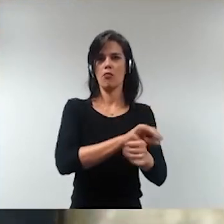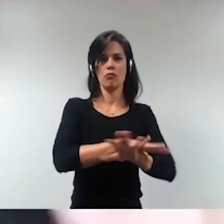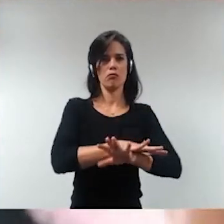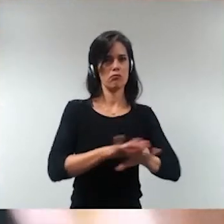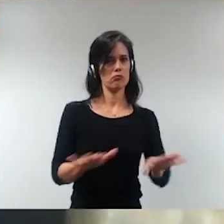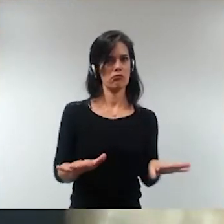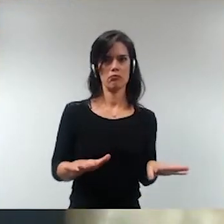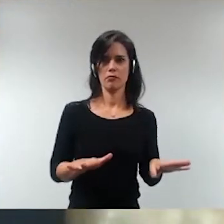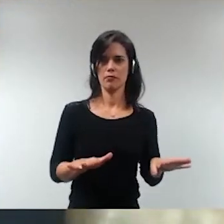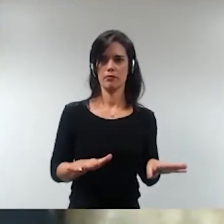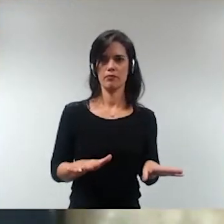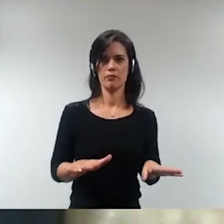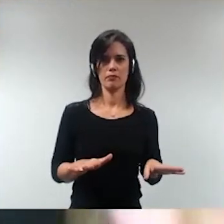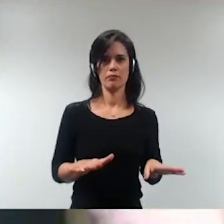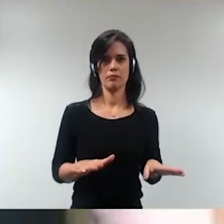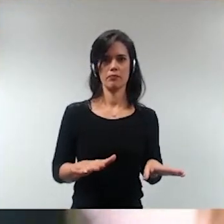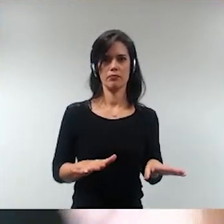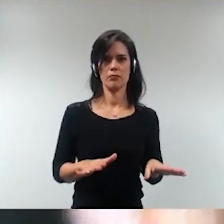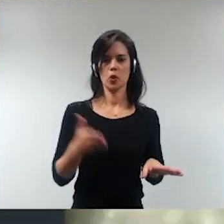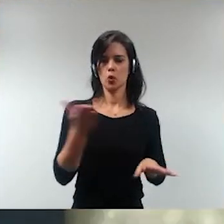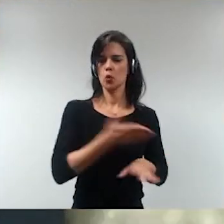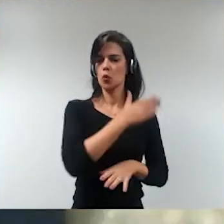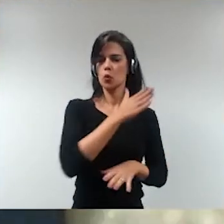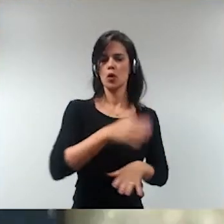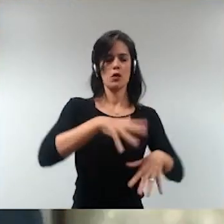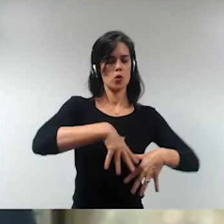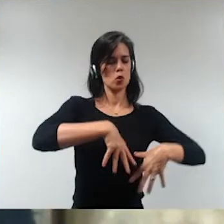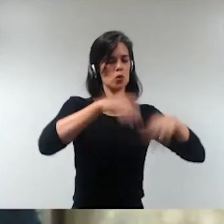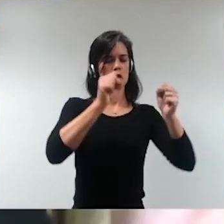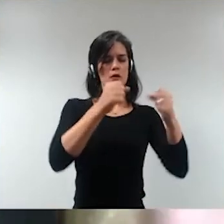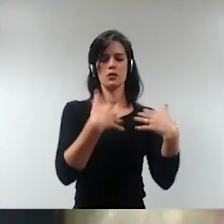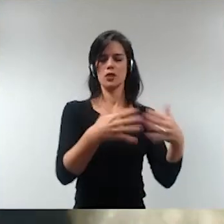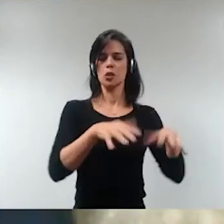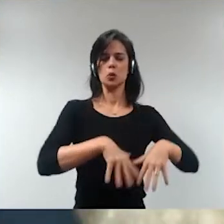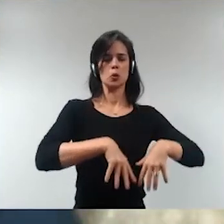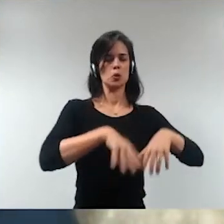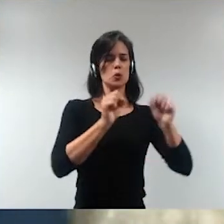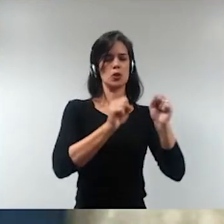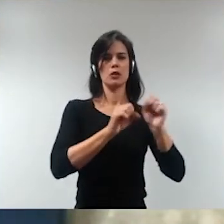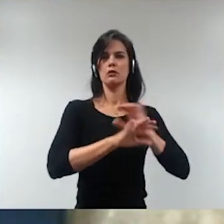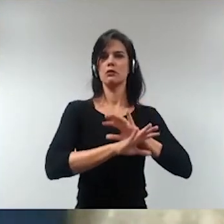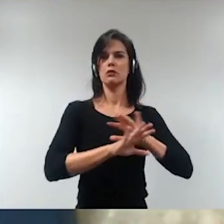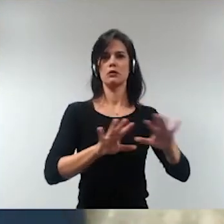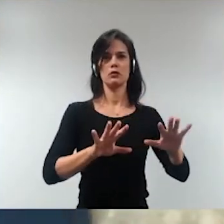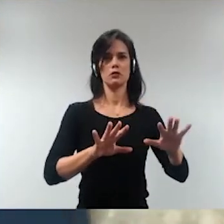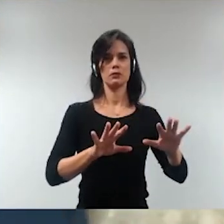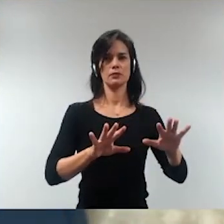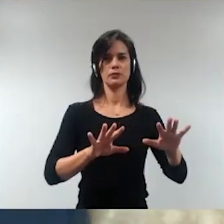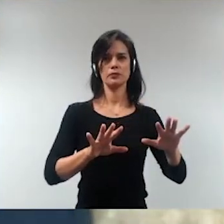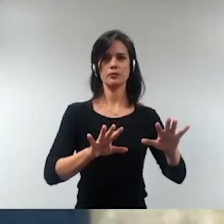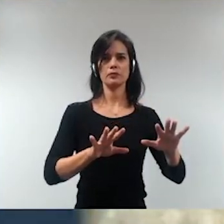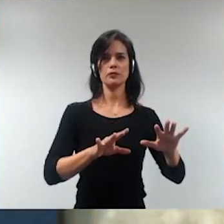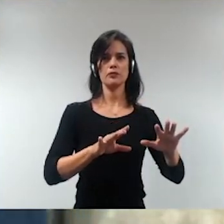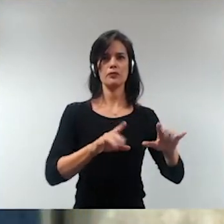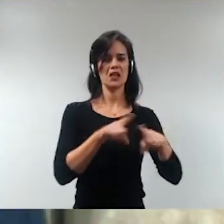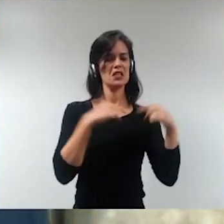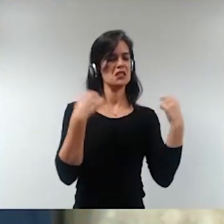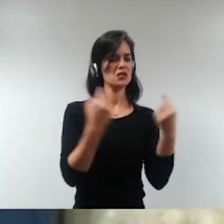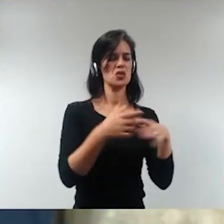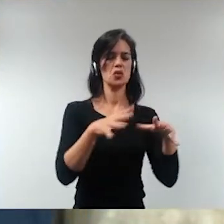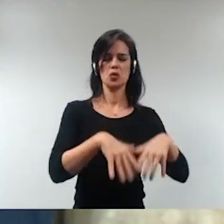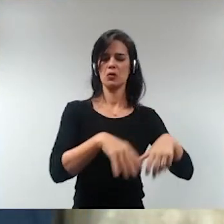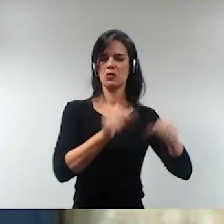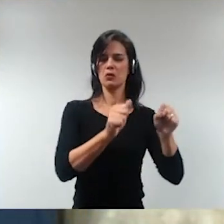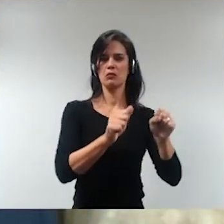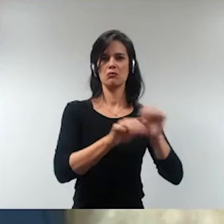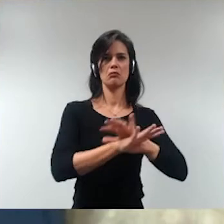né? Onde os prazos foram suspensos, onde as audiências foram suspensas, onde as sessões de julgamento foram